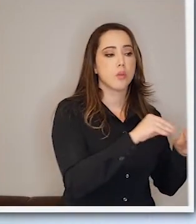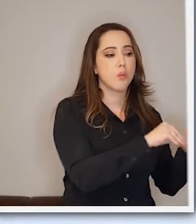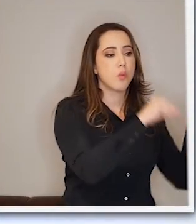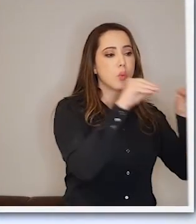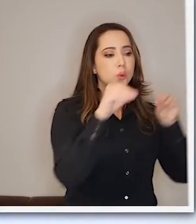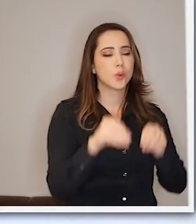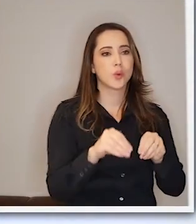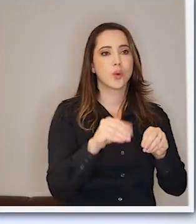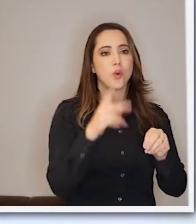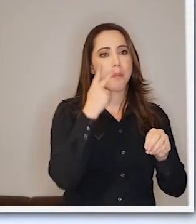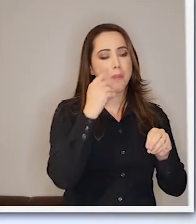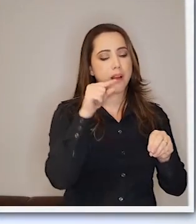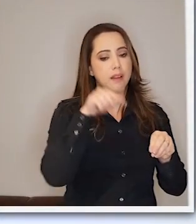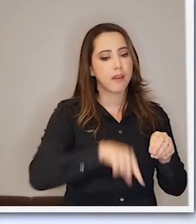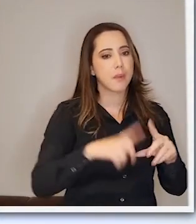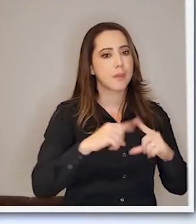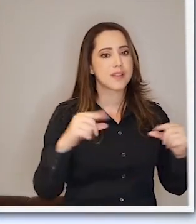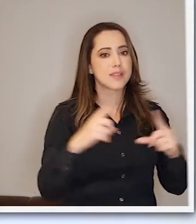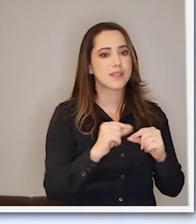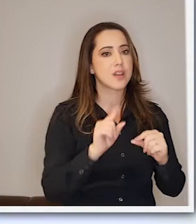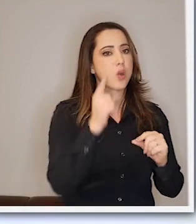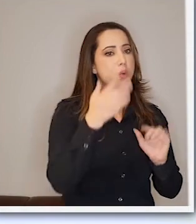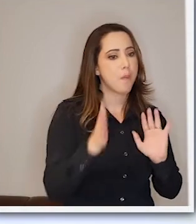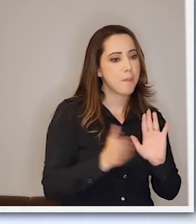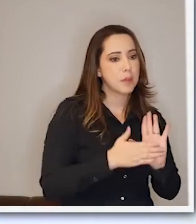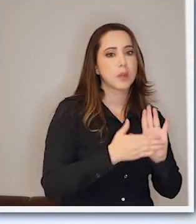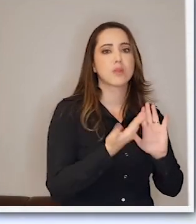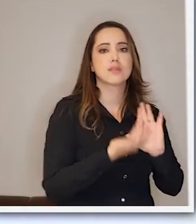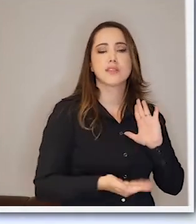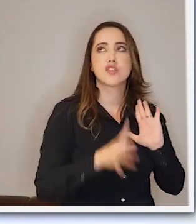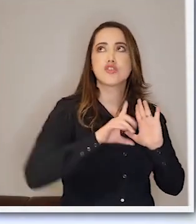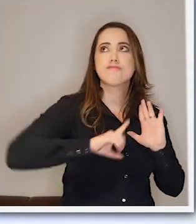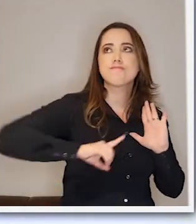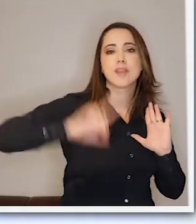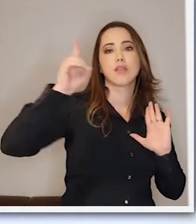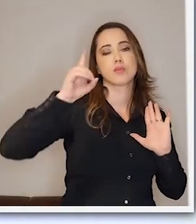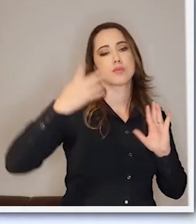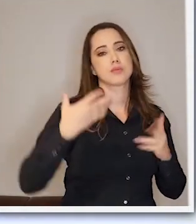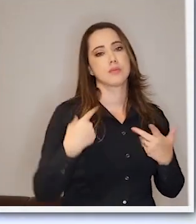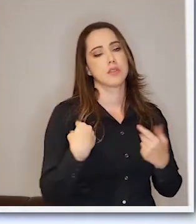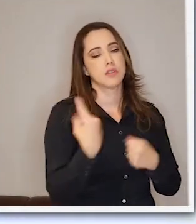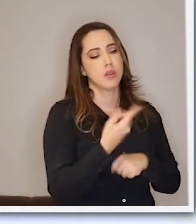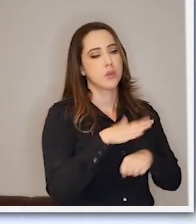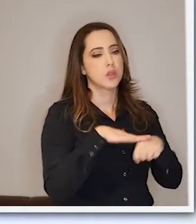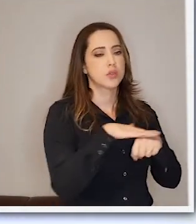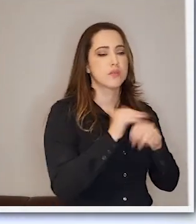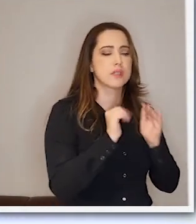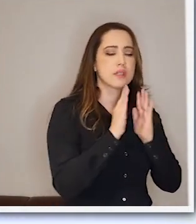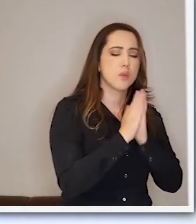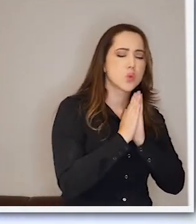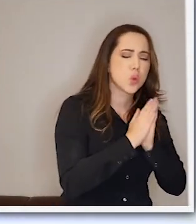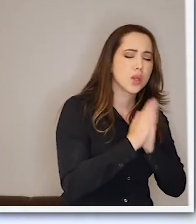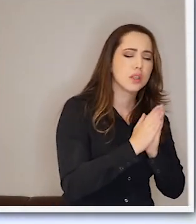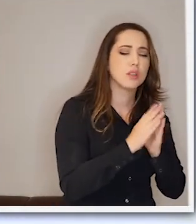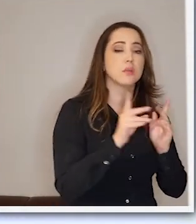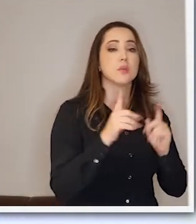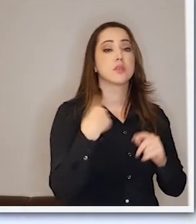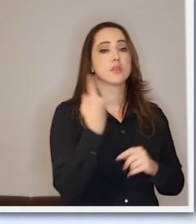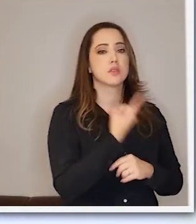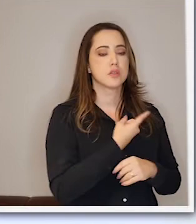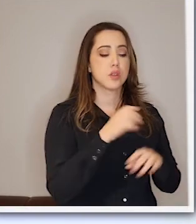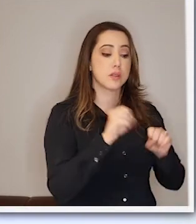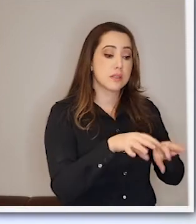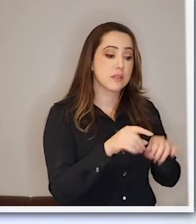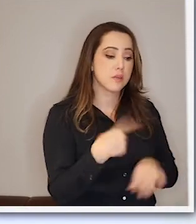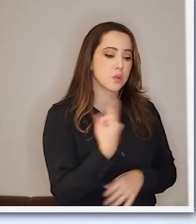Deus trouxe meu pai a Brasília por um propósito. A minha filha de 9 anos me disse isso para minha esposa, depois a minha esposa me